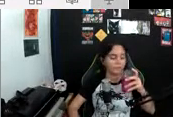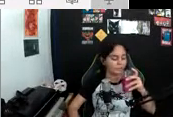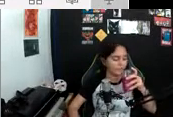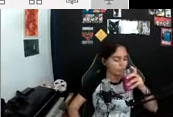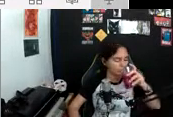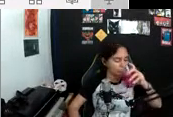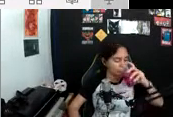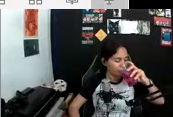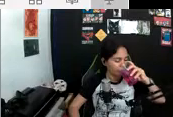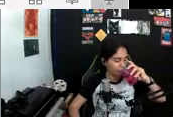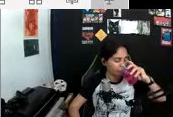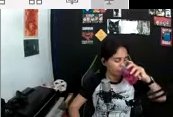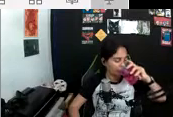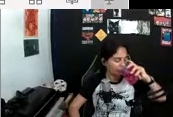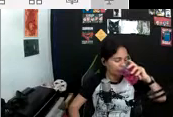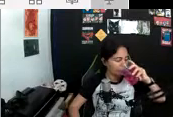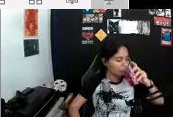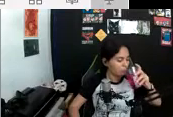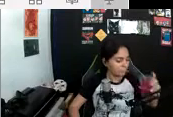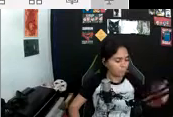dos direitos deles.